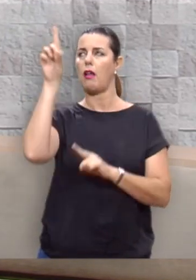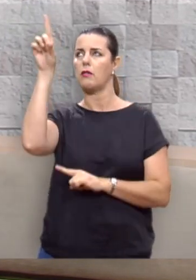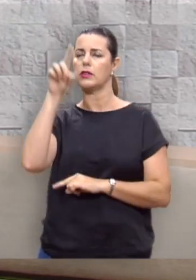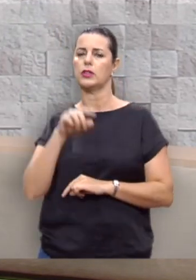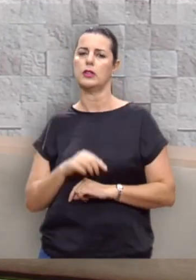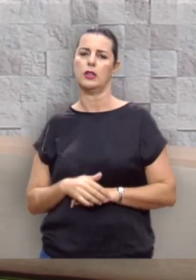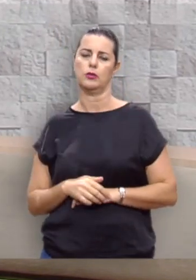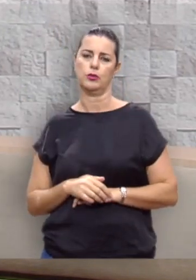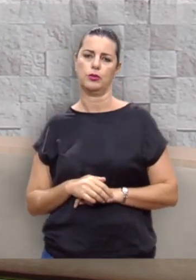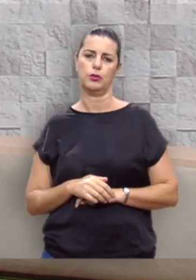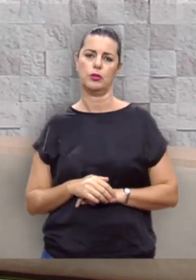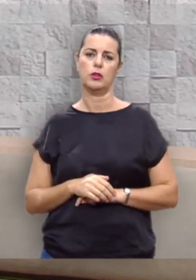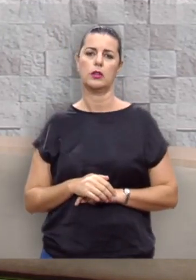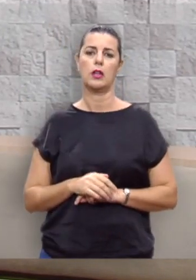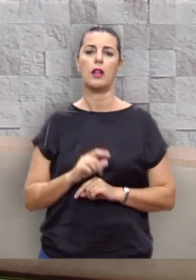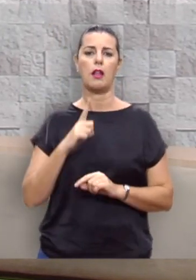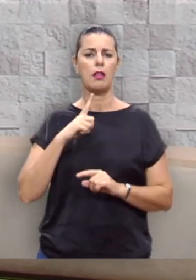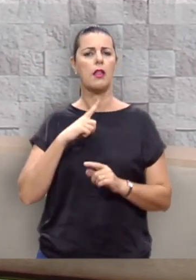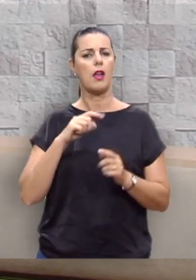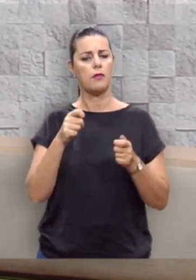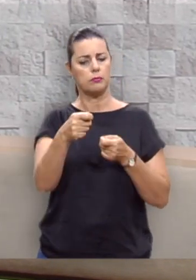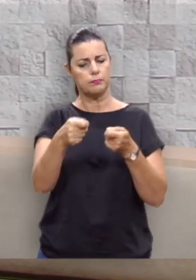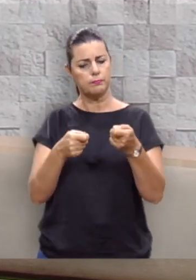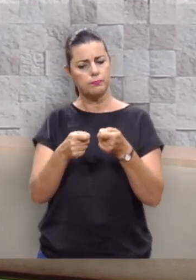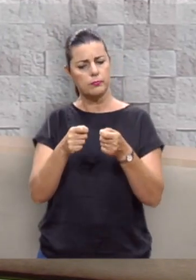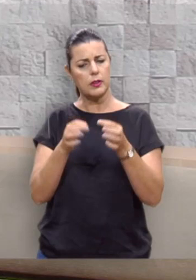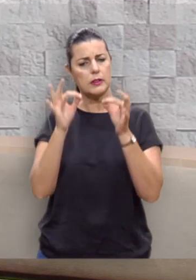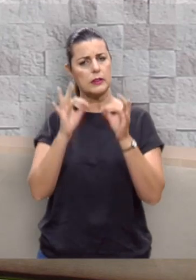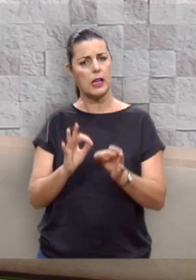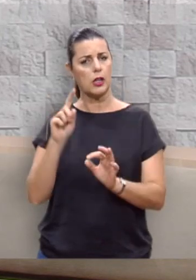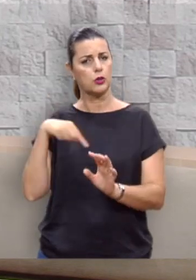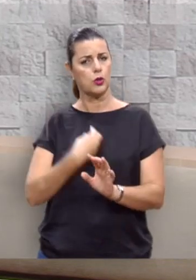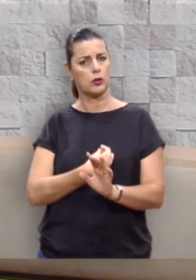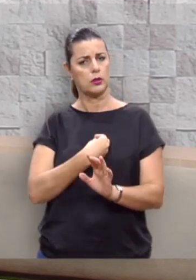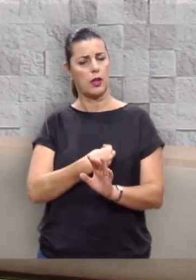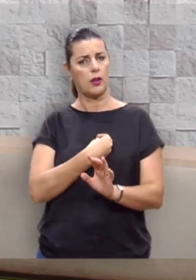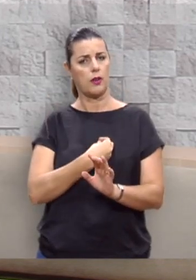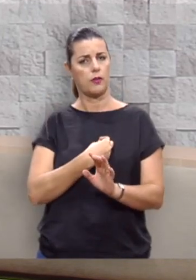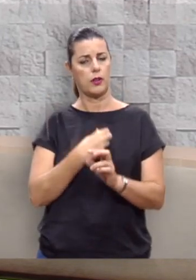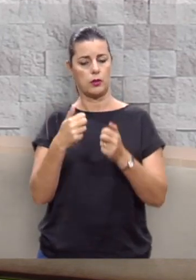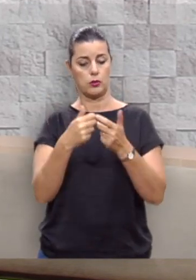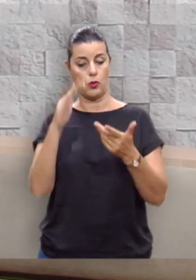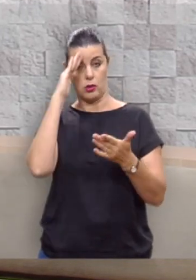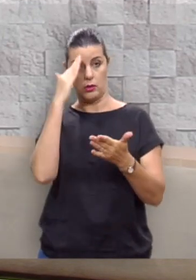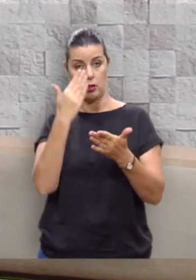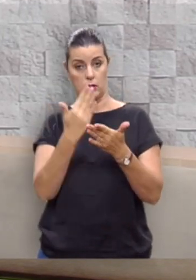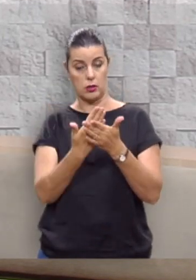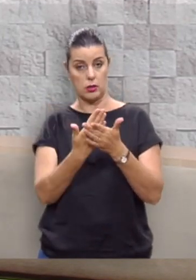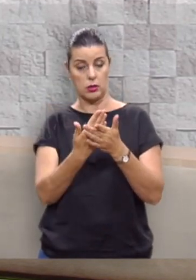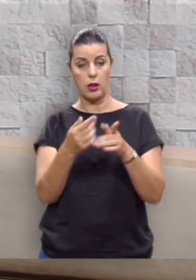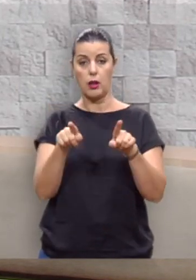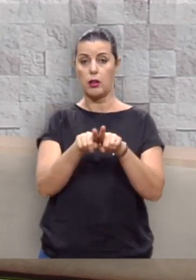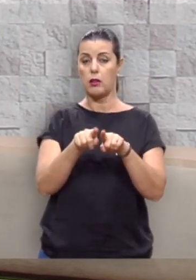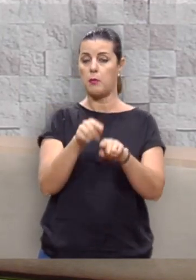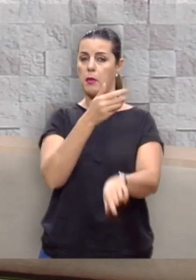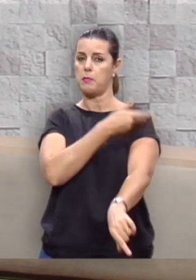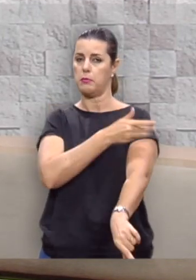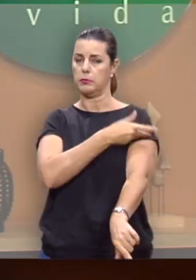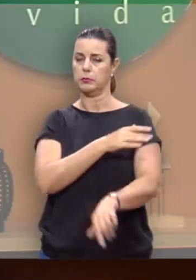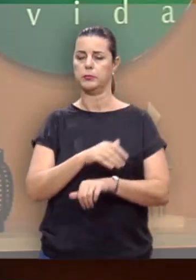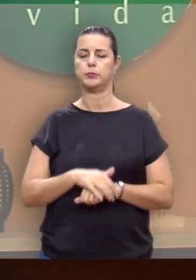é a palavra de Deus que deve reger nossa vida, tanto daquilo que cremos como daquilo que